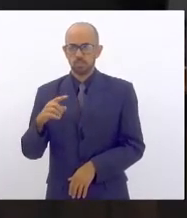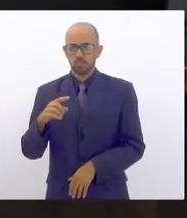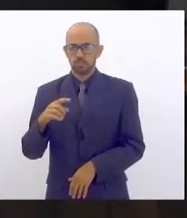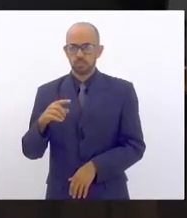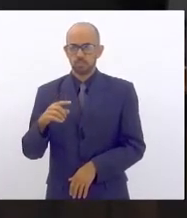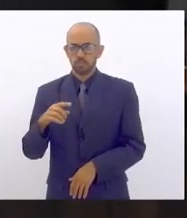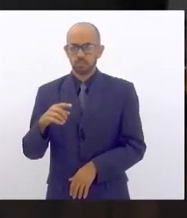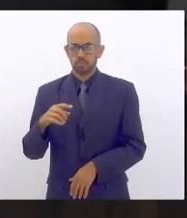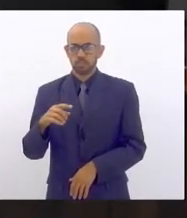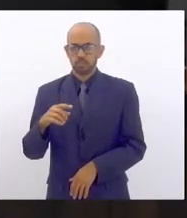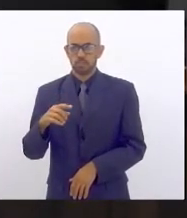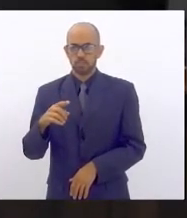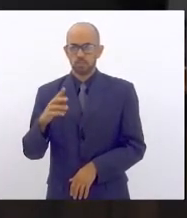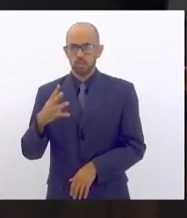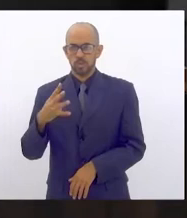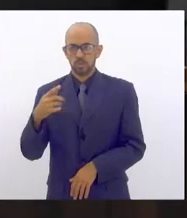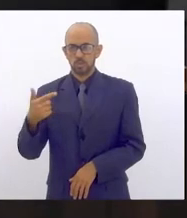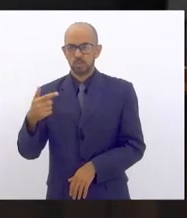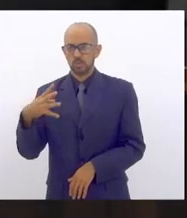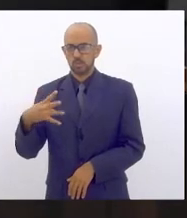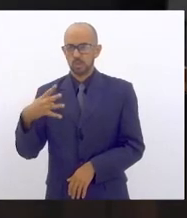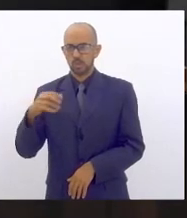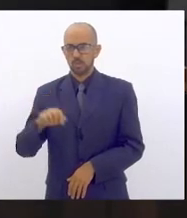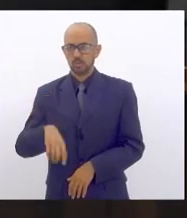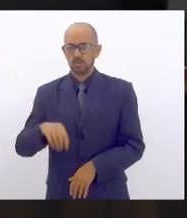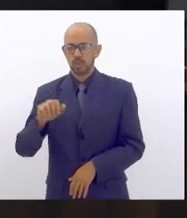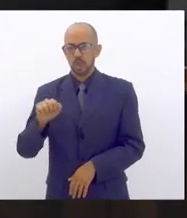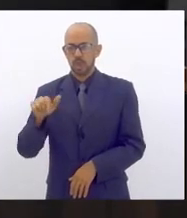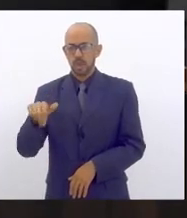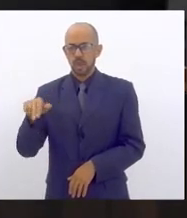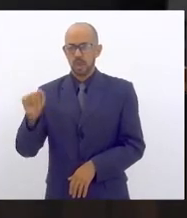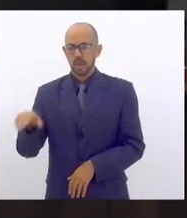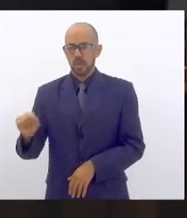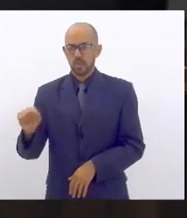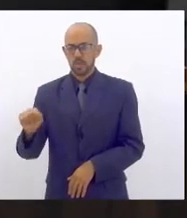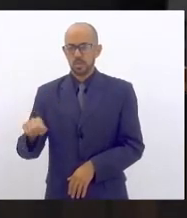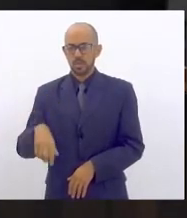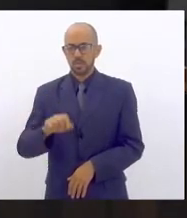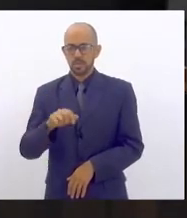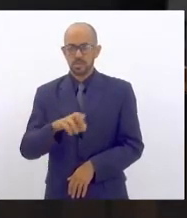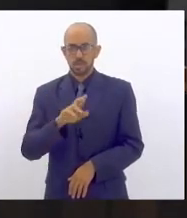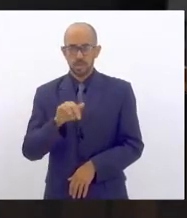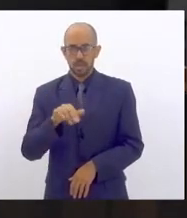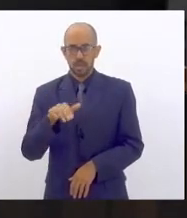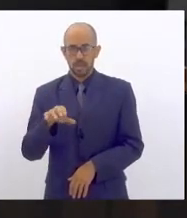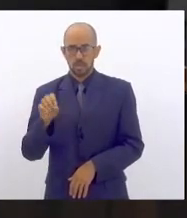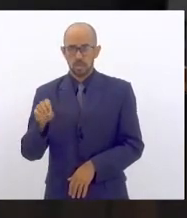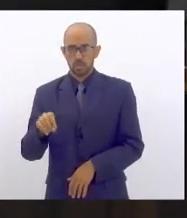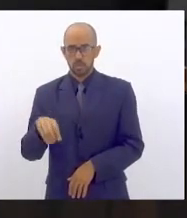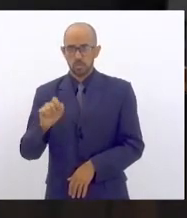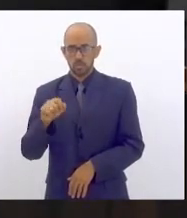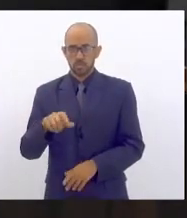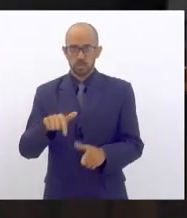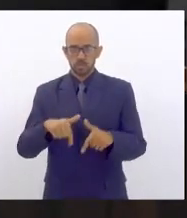Projeto de resolução 1424-22, de autoria da deputada Alana Passos e Renato Zaca, que concede medalha Tiradentes, respectivo diploma, Associação